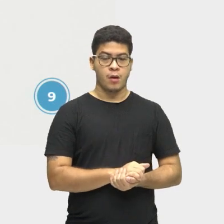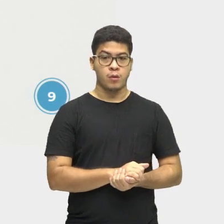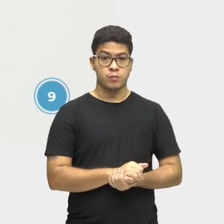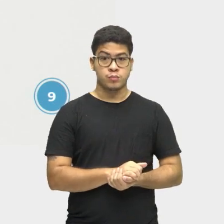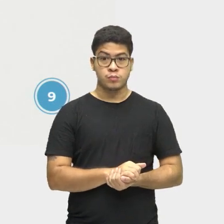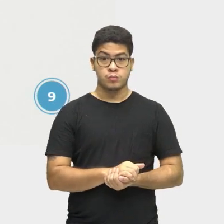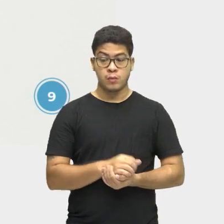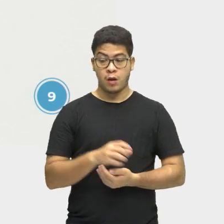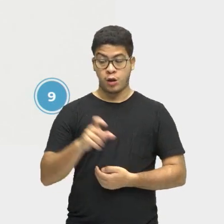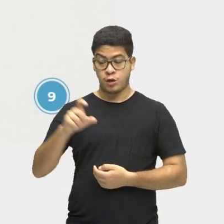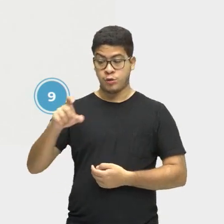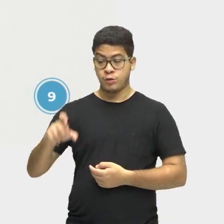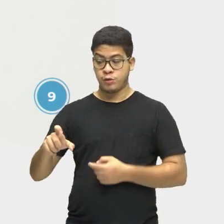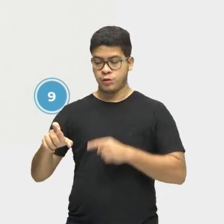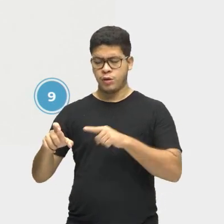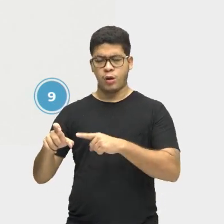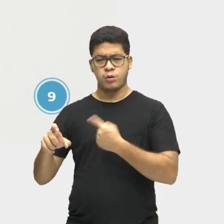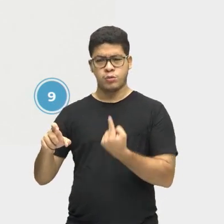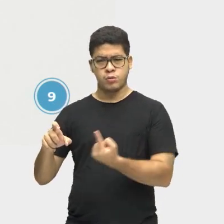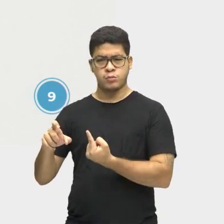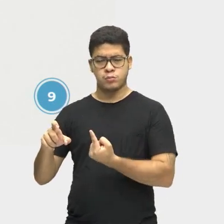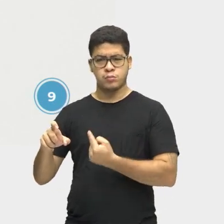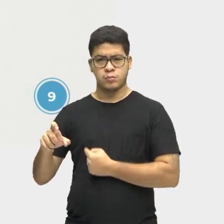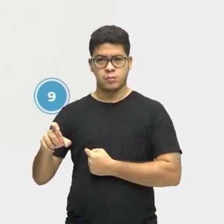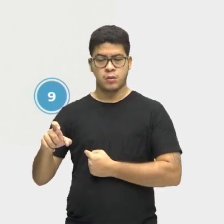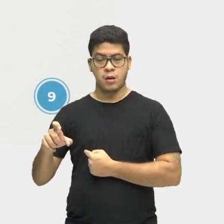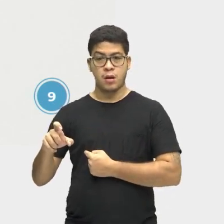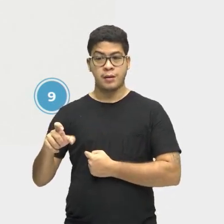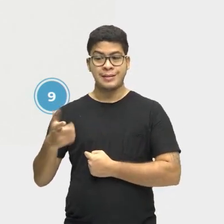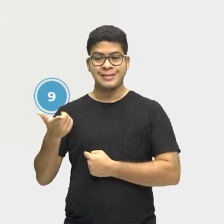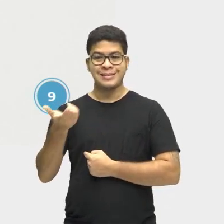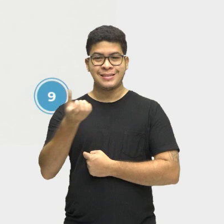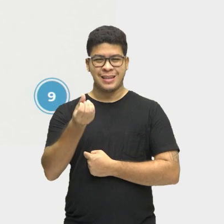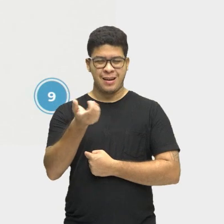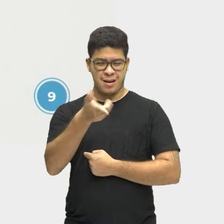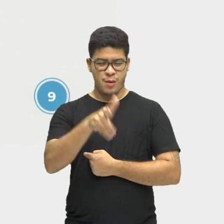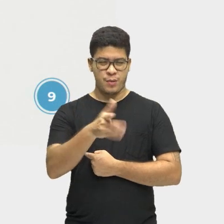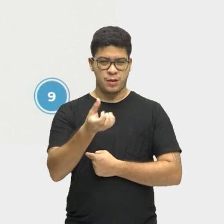x sozinho aqui, tá? Vou repetir o 6. E esse